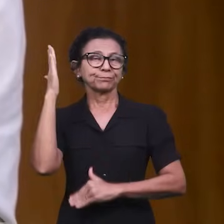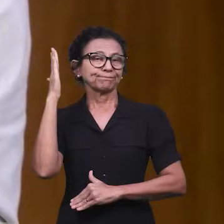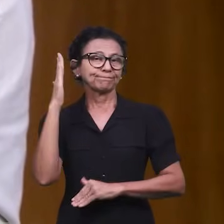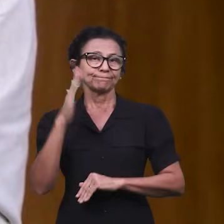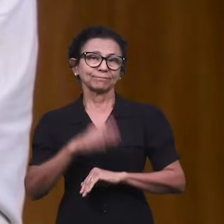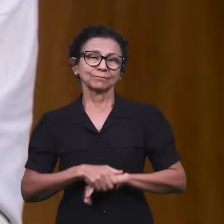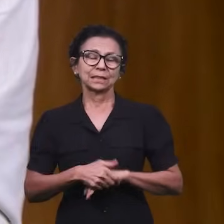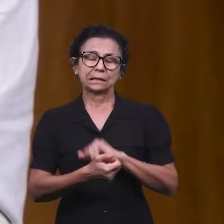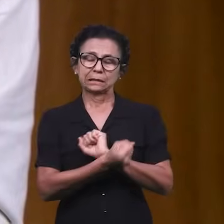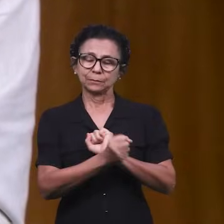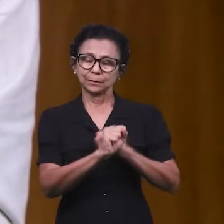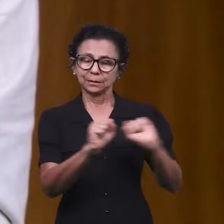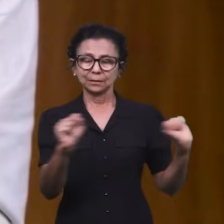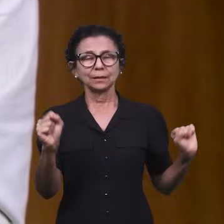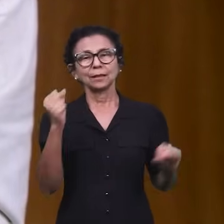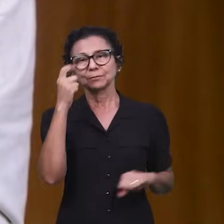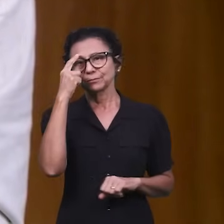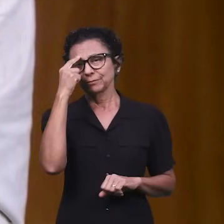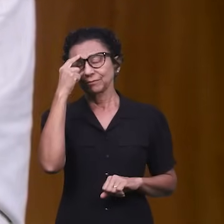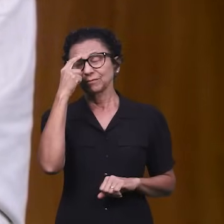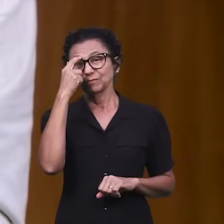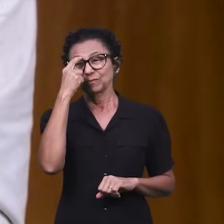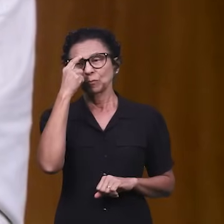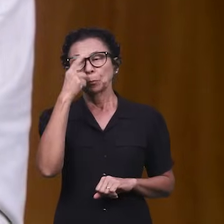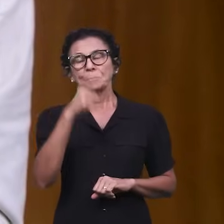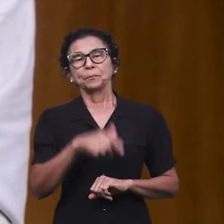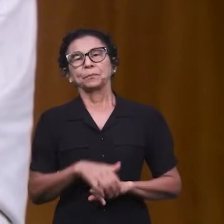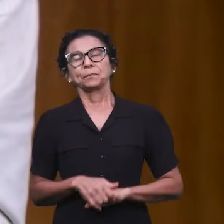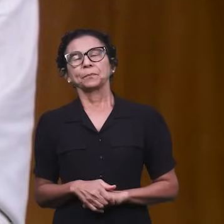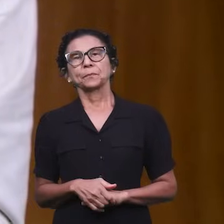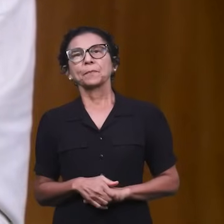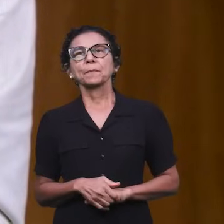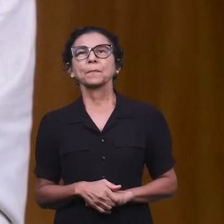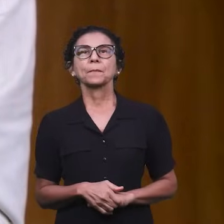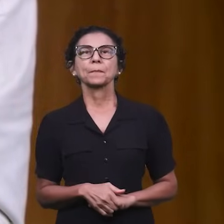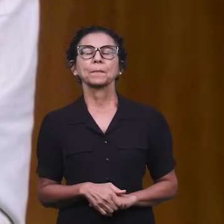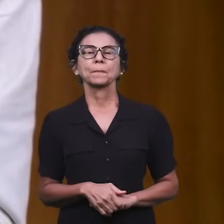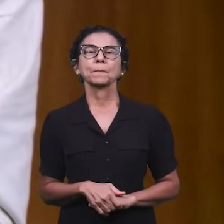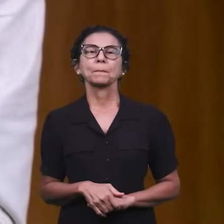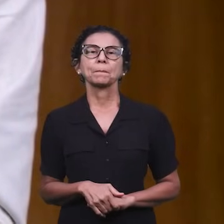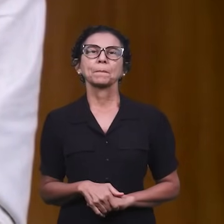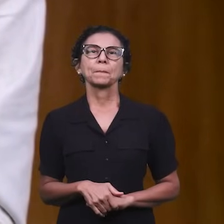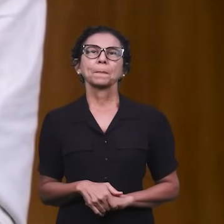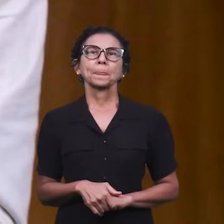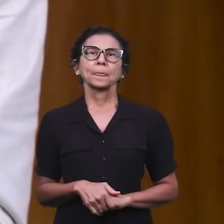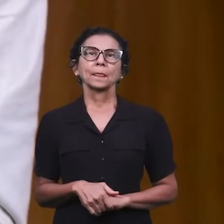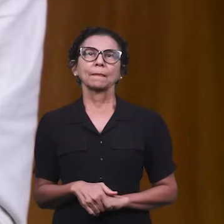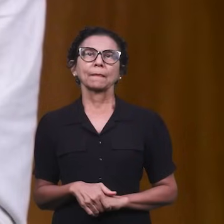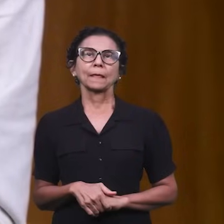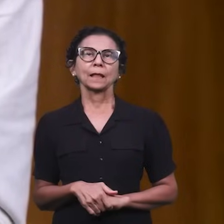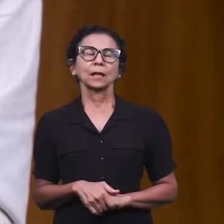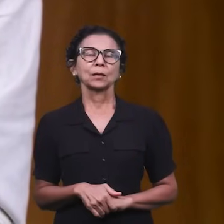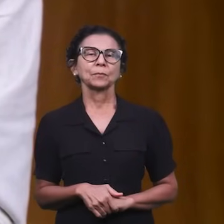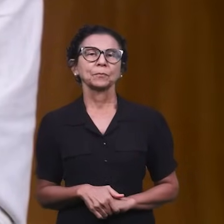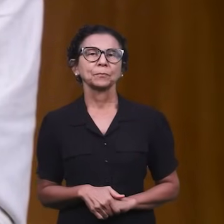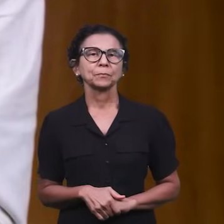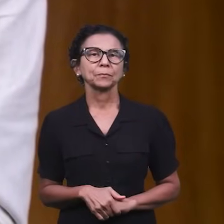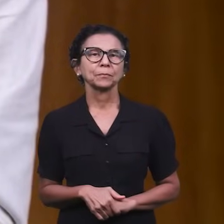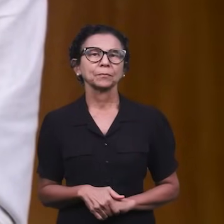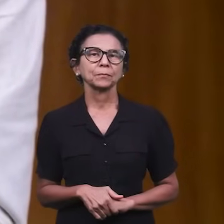sua casa. Acho que esse é um ponto interessante, que isso está ligado a temor também. Receber na sua casa aqueles